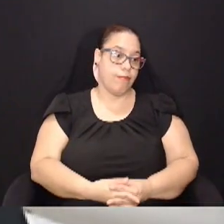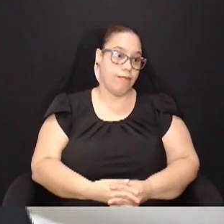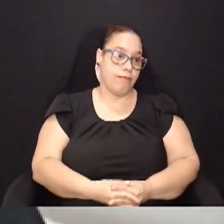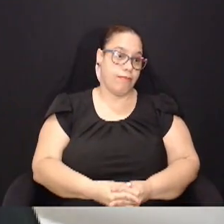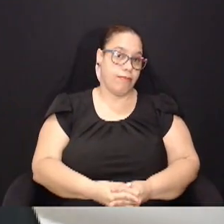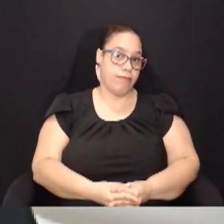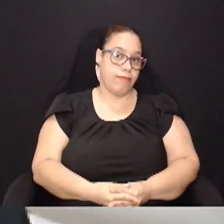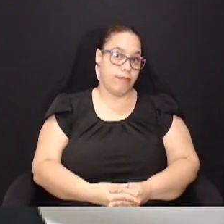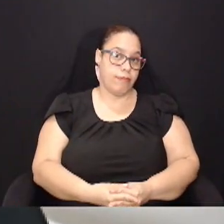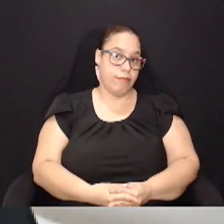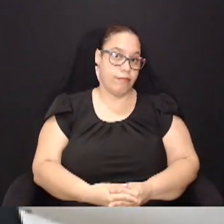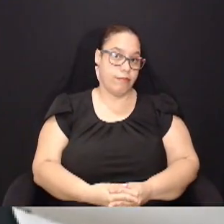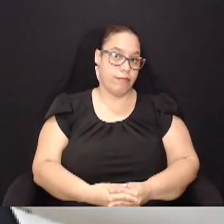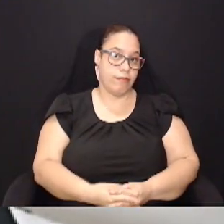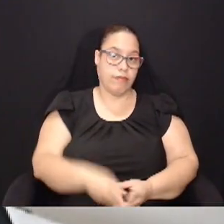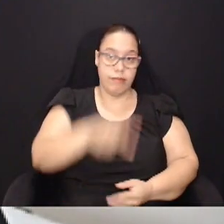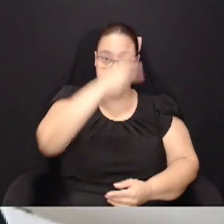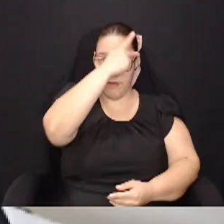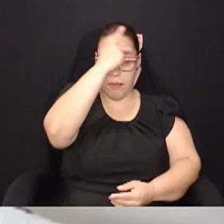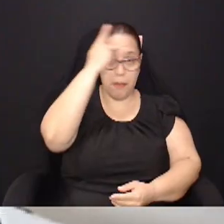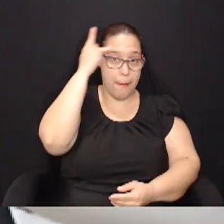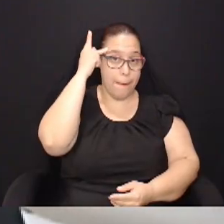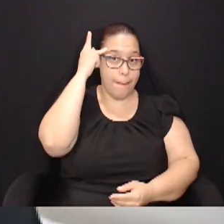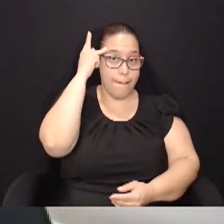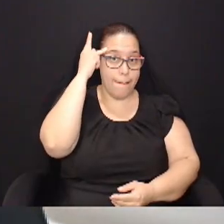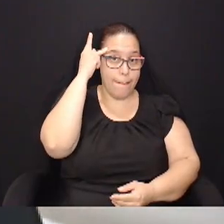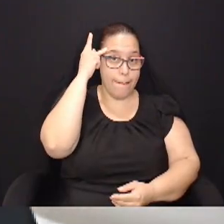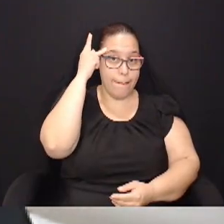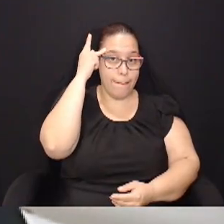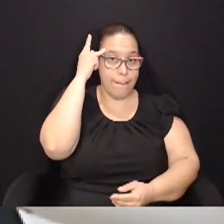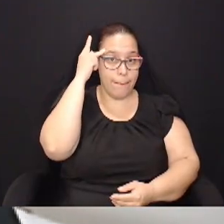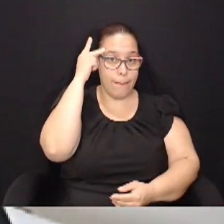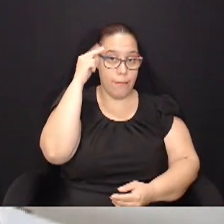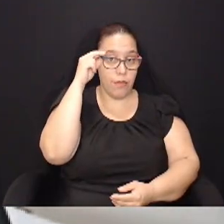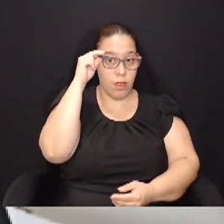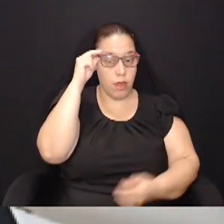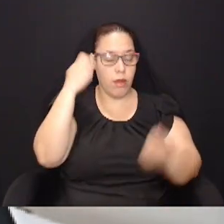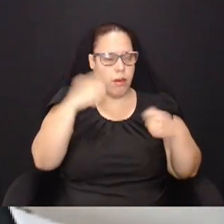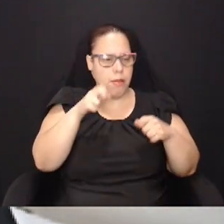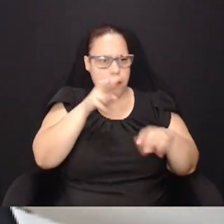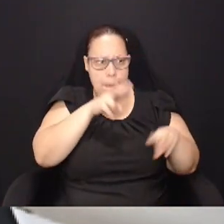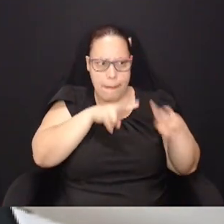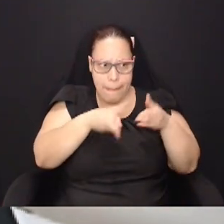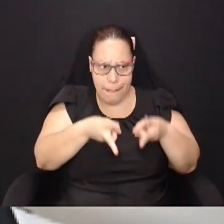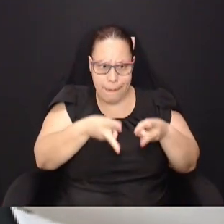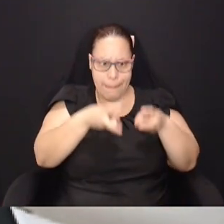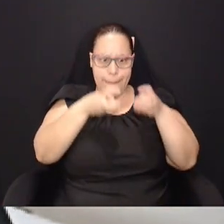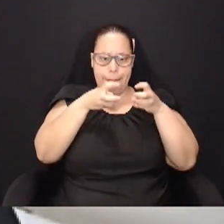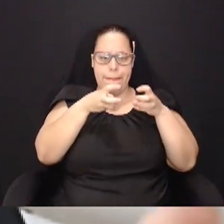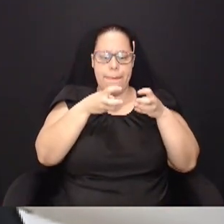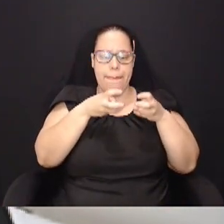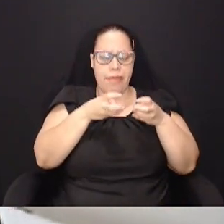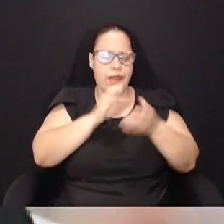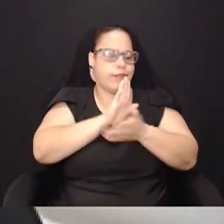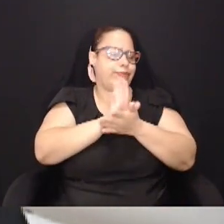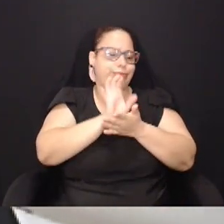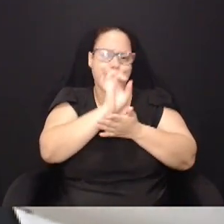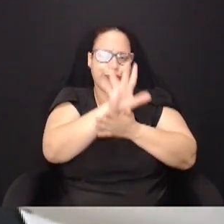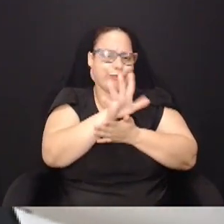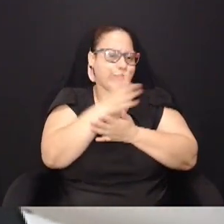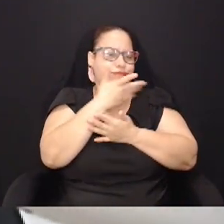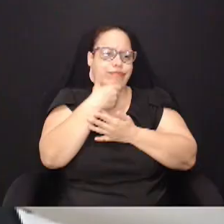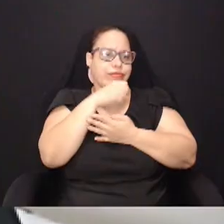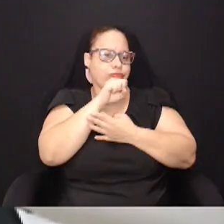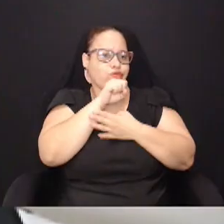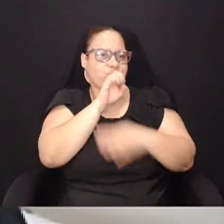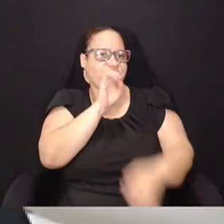As pessoas hoje precisam entender que as crianças precisam ser vistas. Não adianta ser pai. Não adianta. Só ser pai